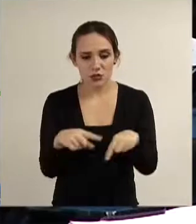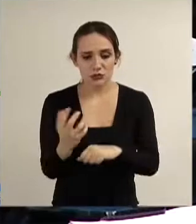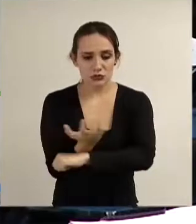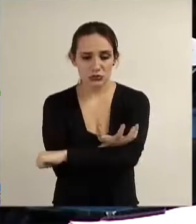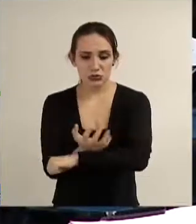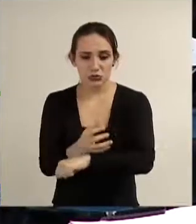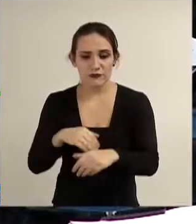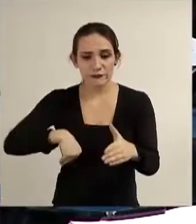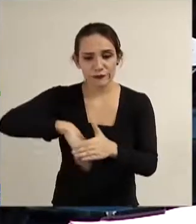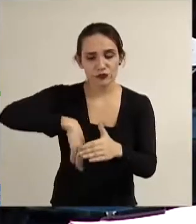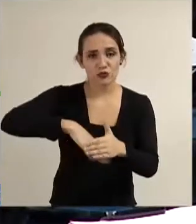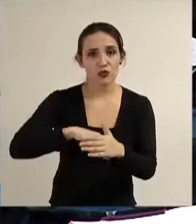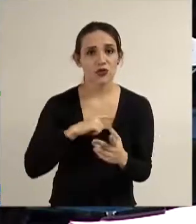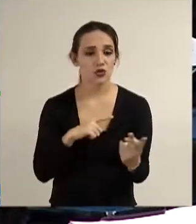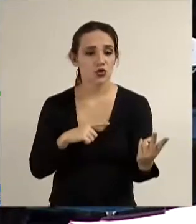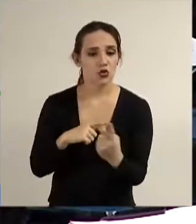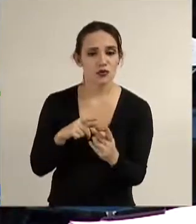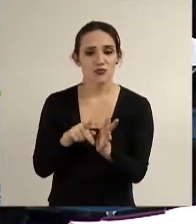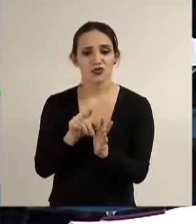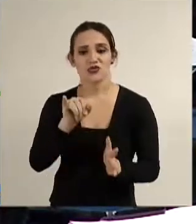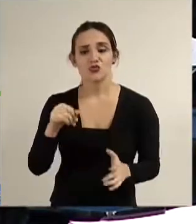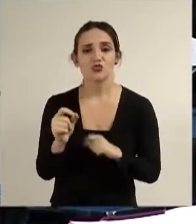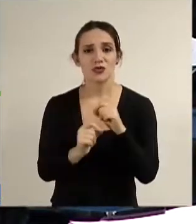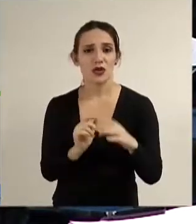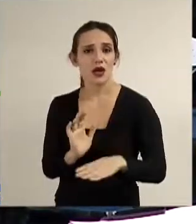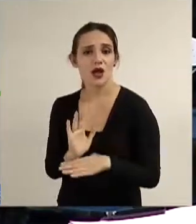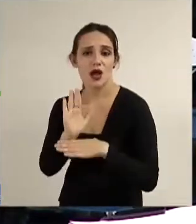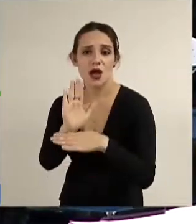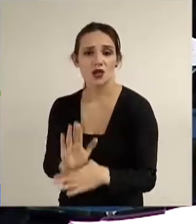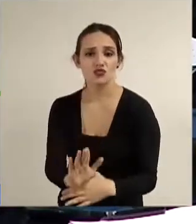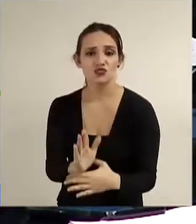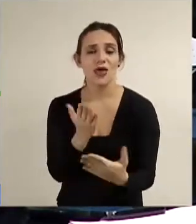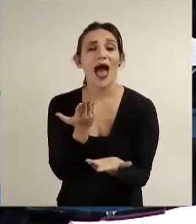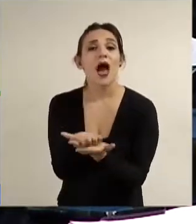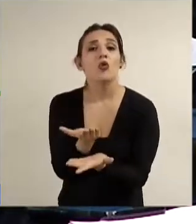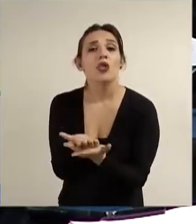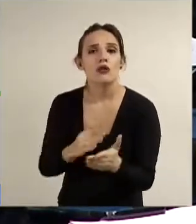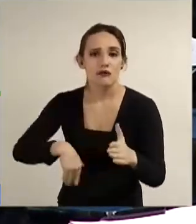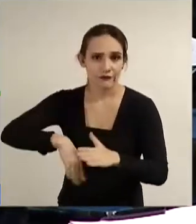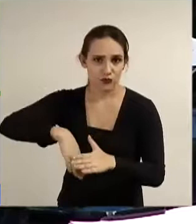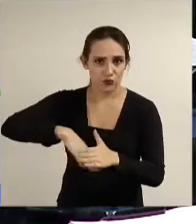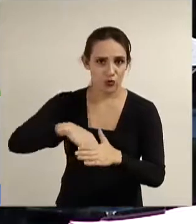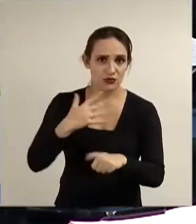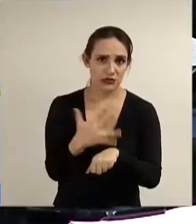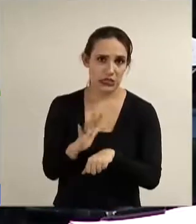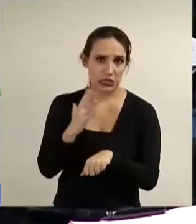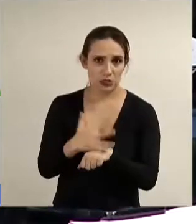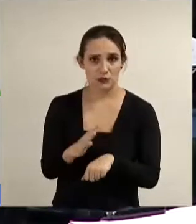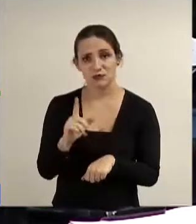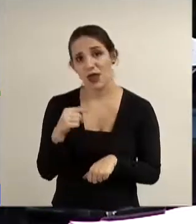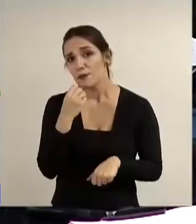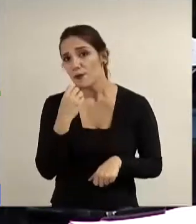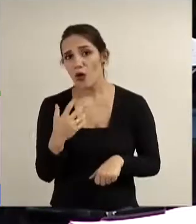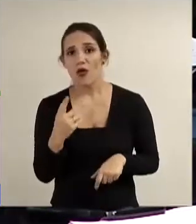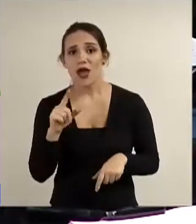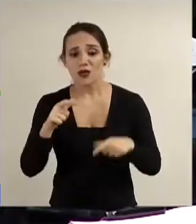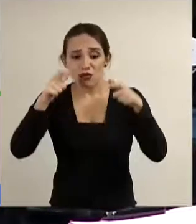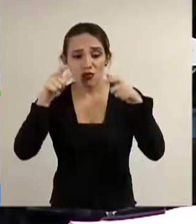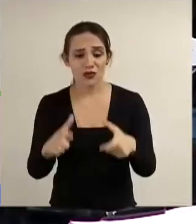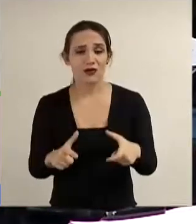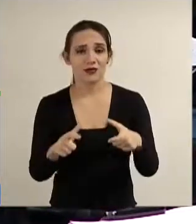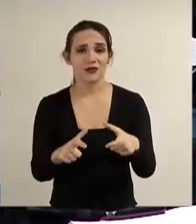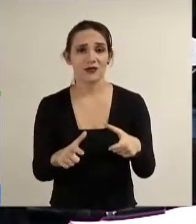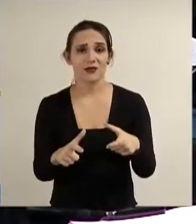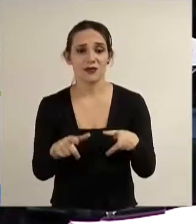inclusive, tem um projeto que atende as crianças, né, com aulas de futebol. Então, é um local